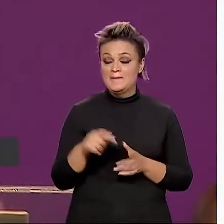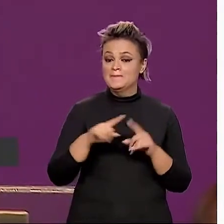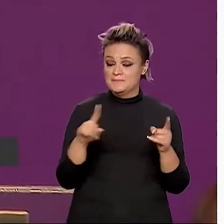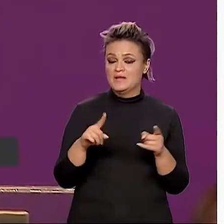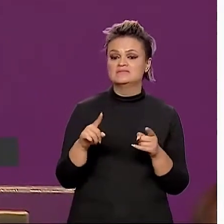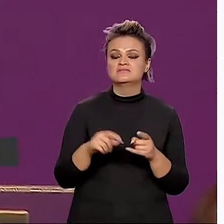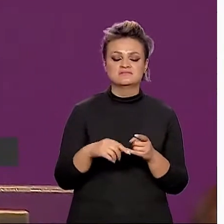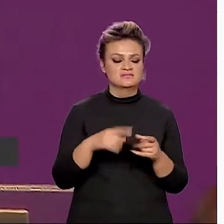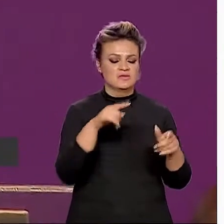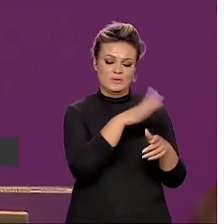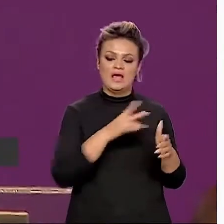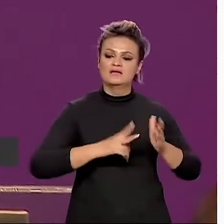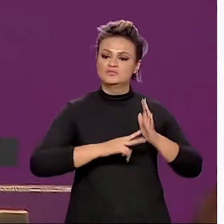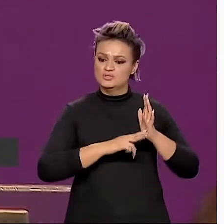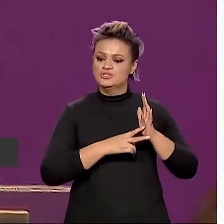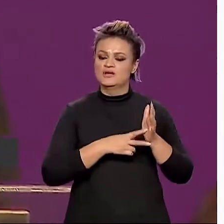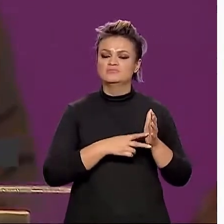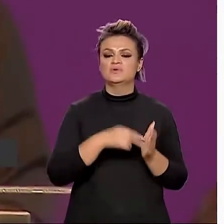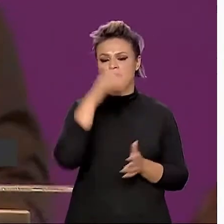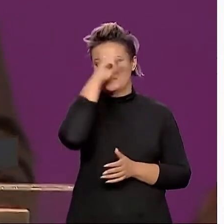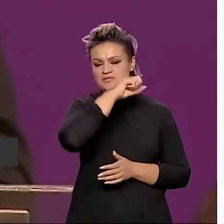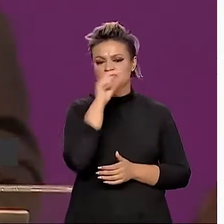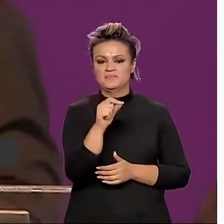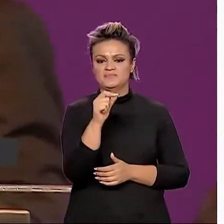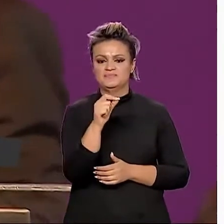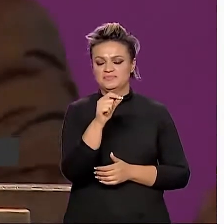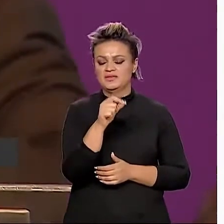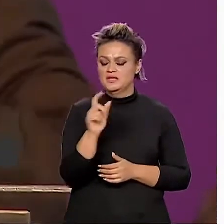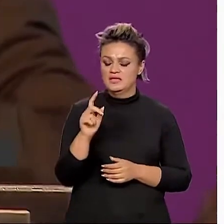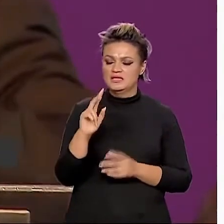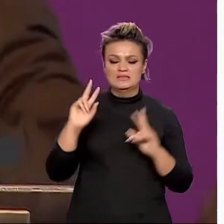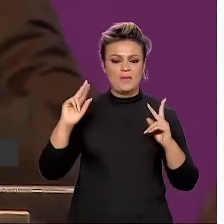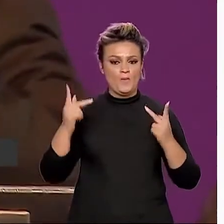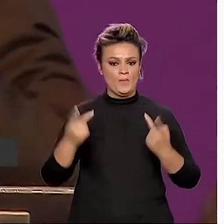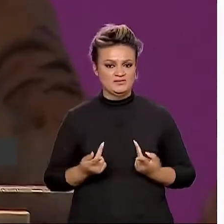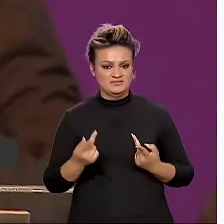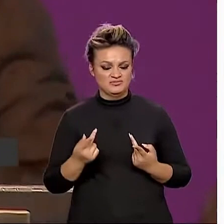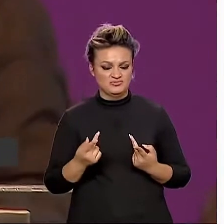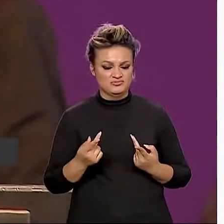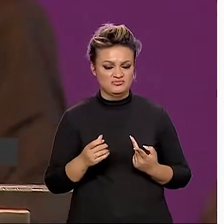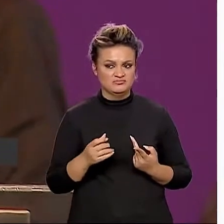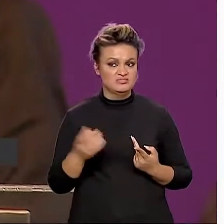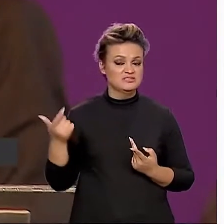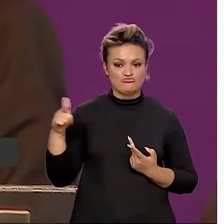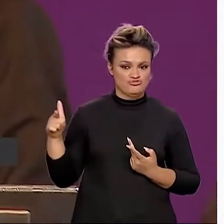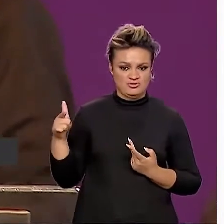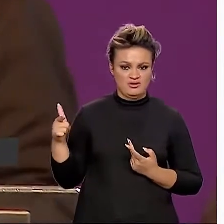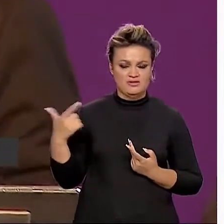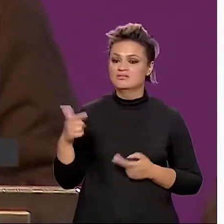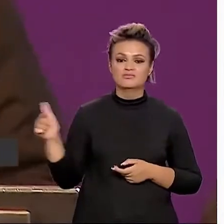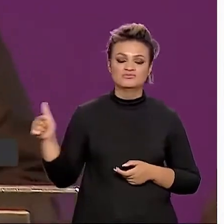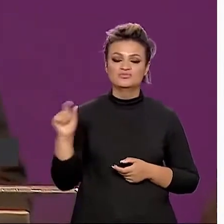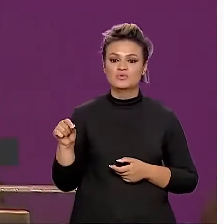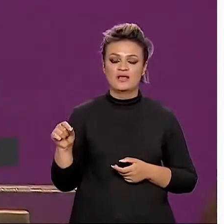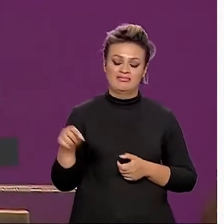que eu tive de que não existe na história da humanidade, e muito menos existia,